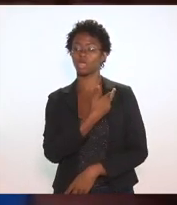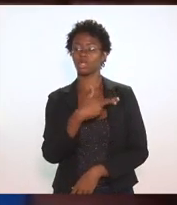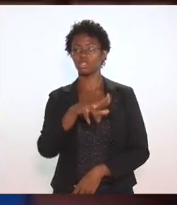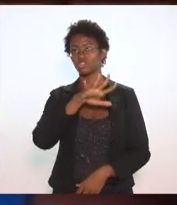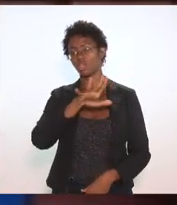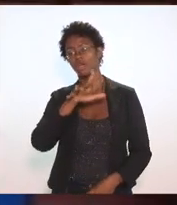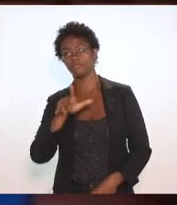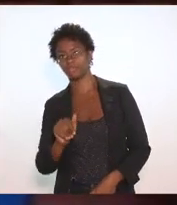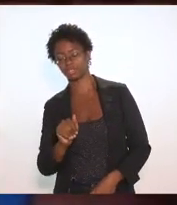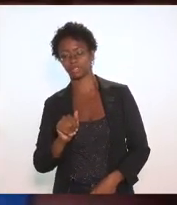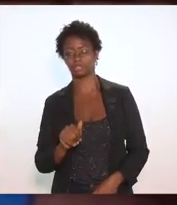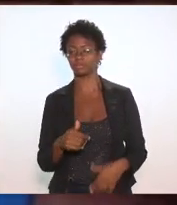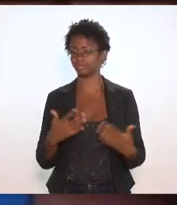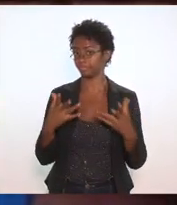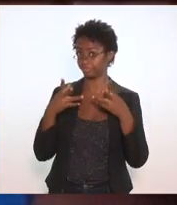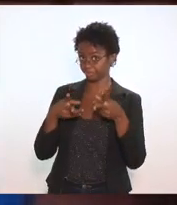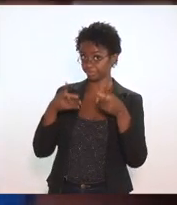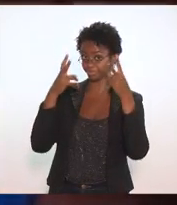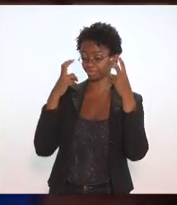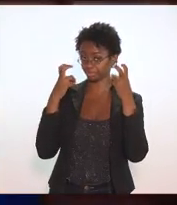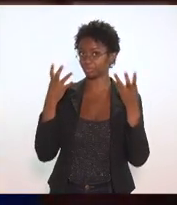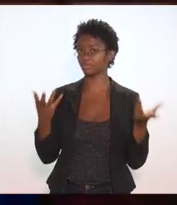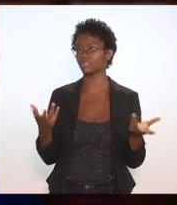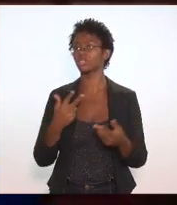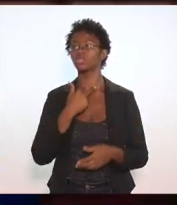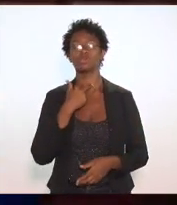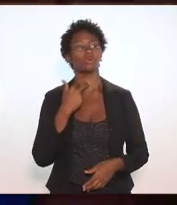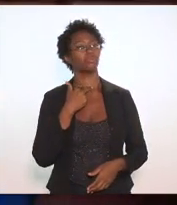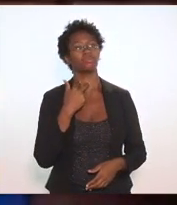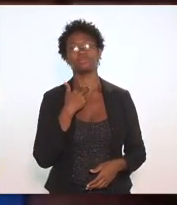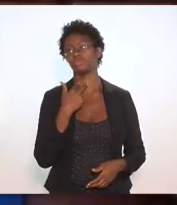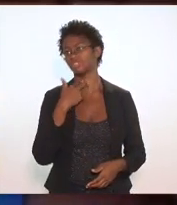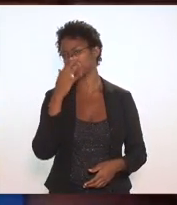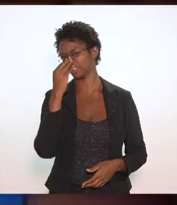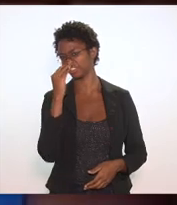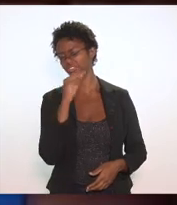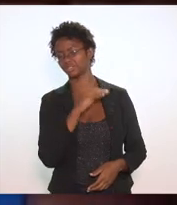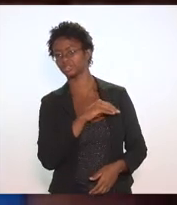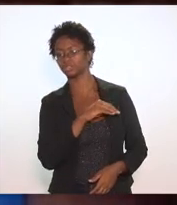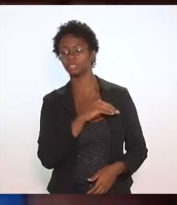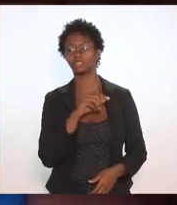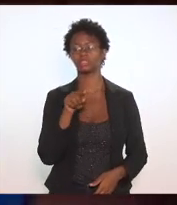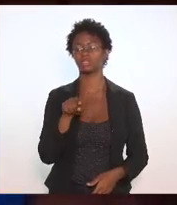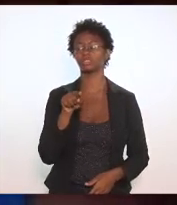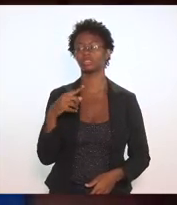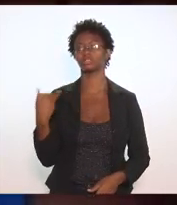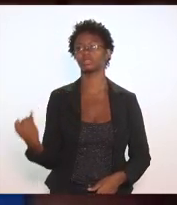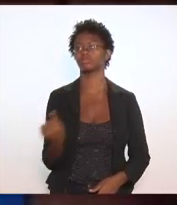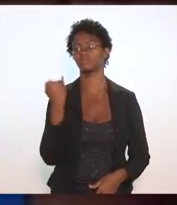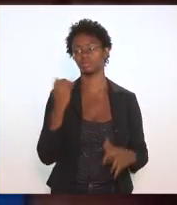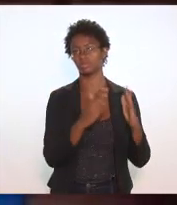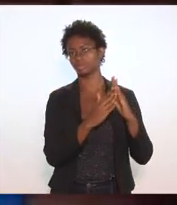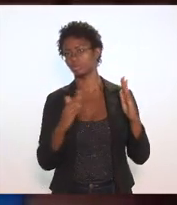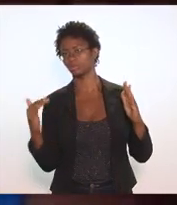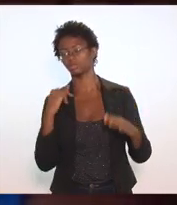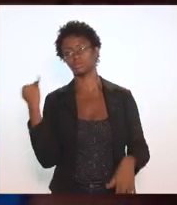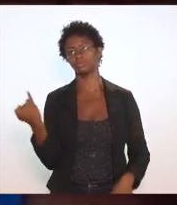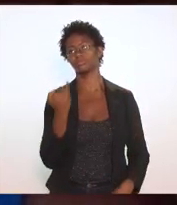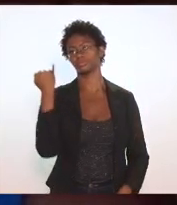africana. Veja, é inegável essa parte importante da nossa história,